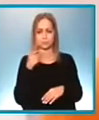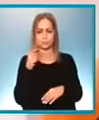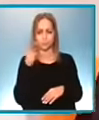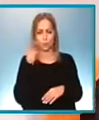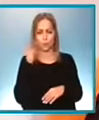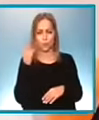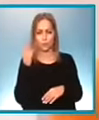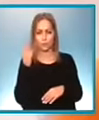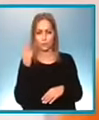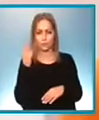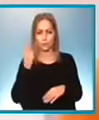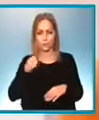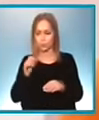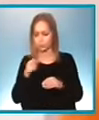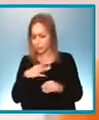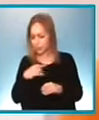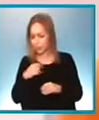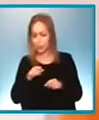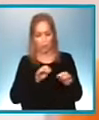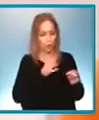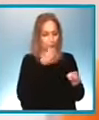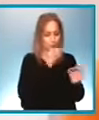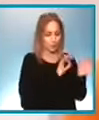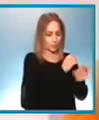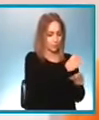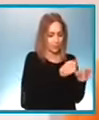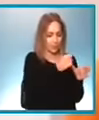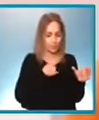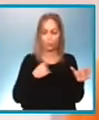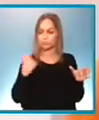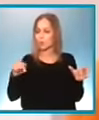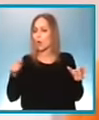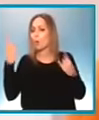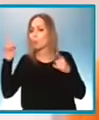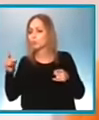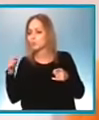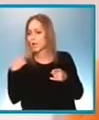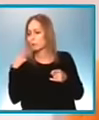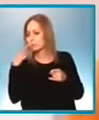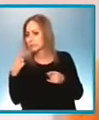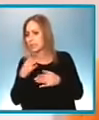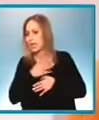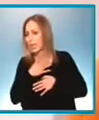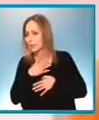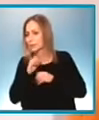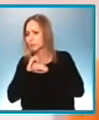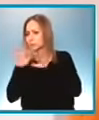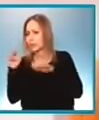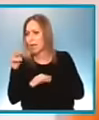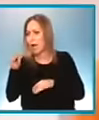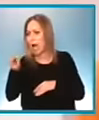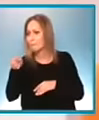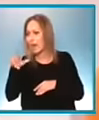coisa enquanto cozinhar, preparar comida. E ele partilhou a Amália, que eu não